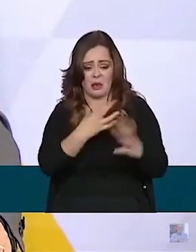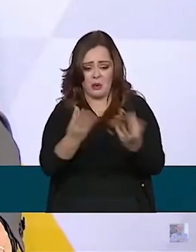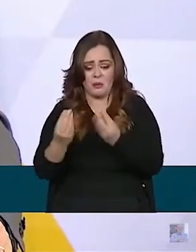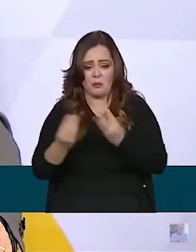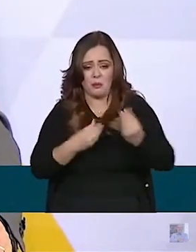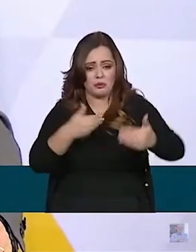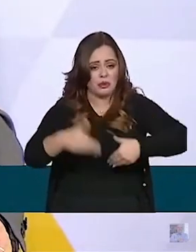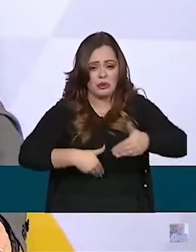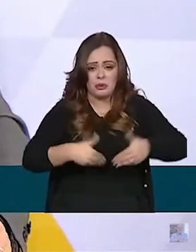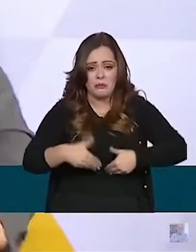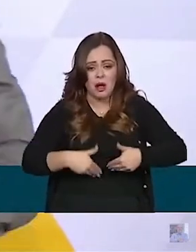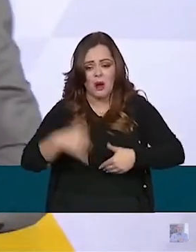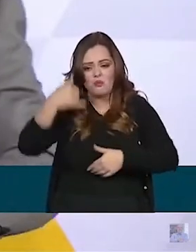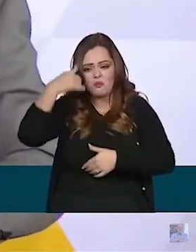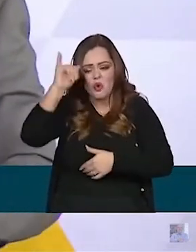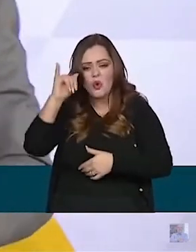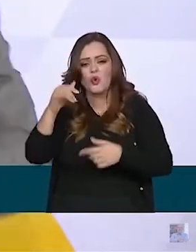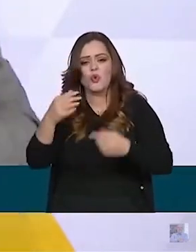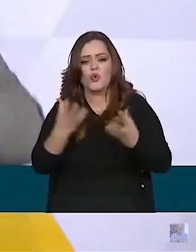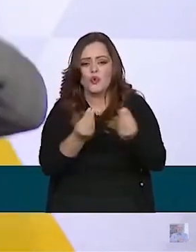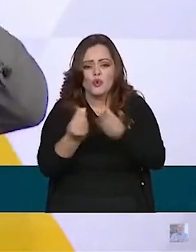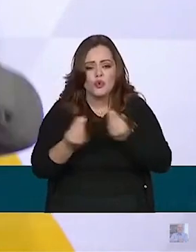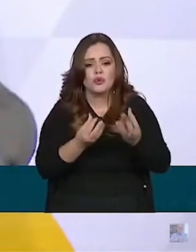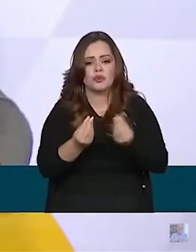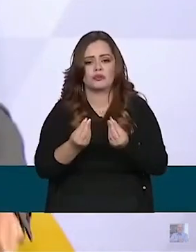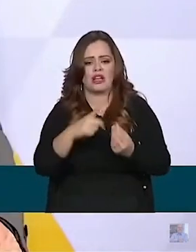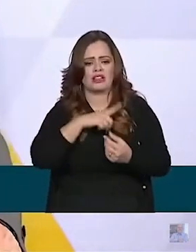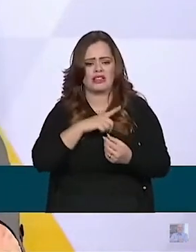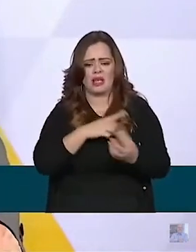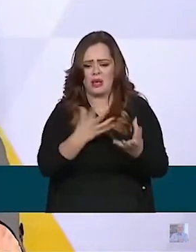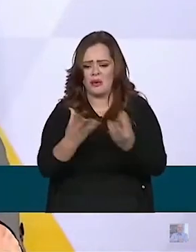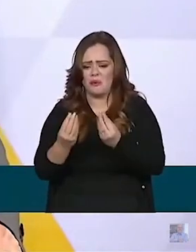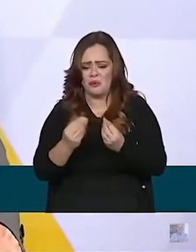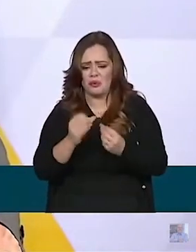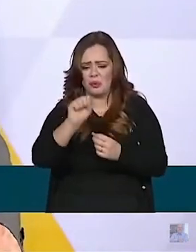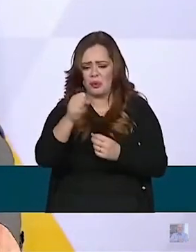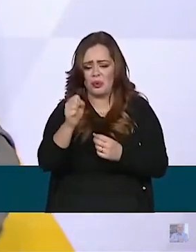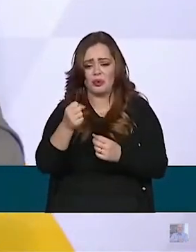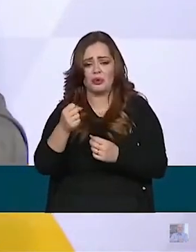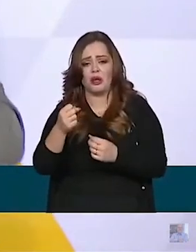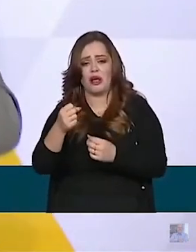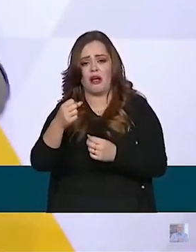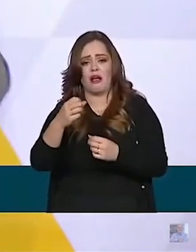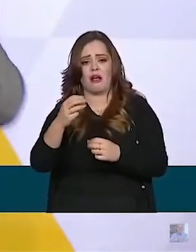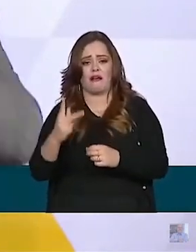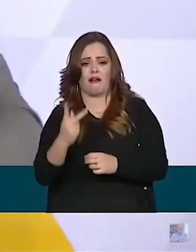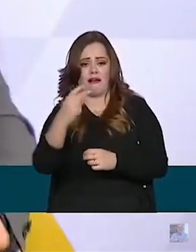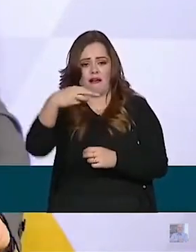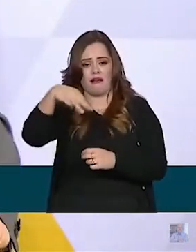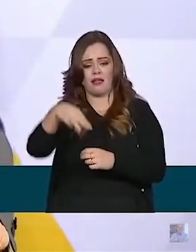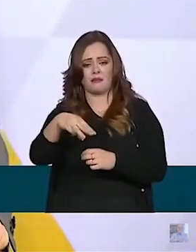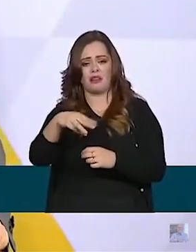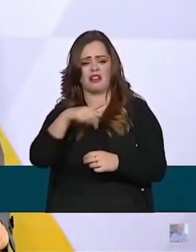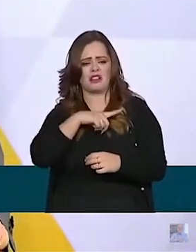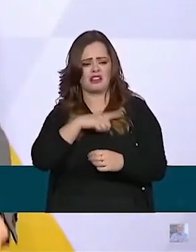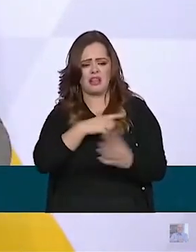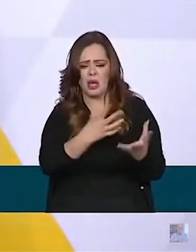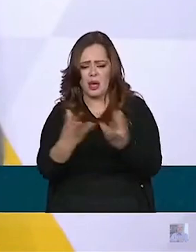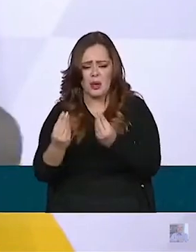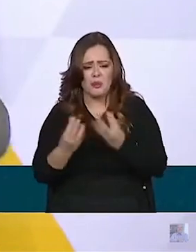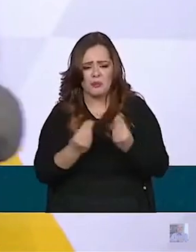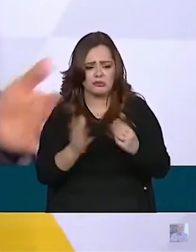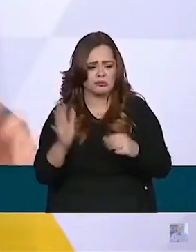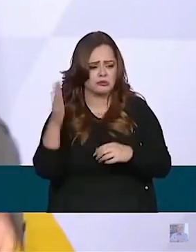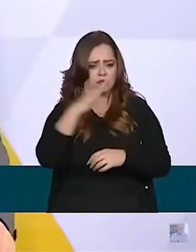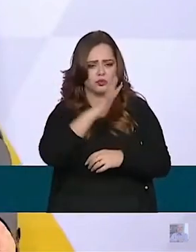de proteína animal do mundo, um país que tem 8,5 milhões de quilômetros quadrados, um país que tem 8 mil quilômetros de fronteira